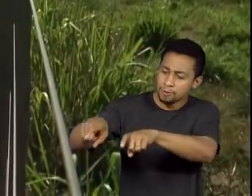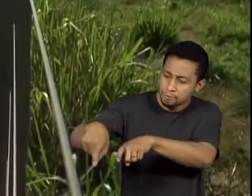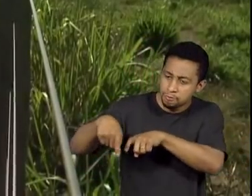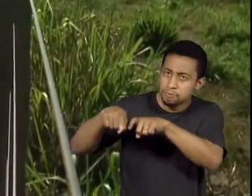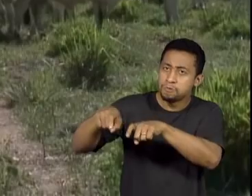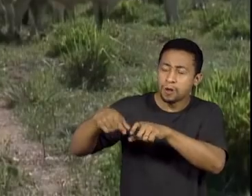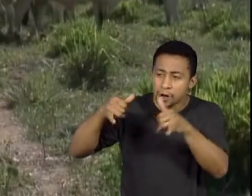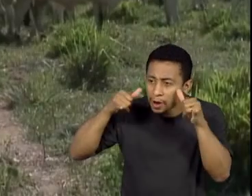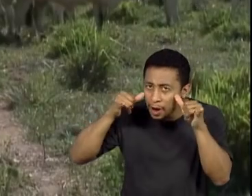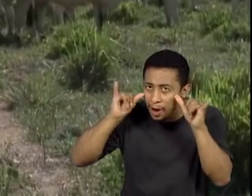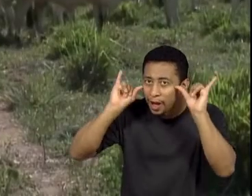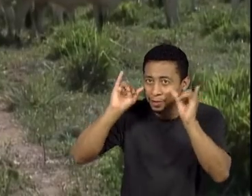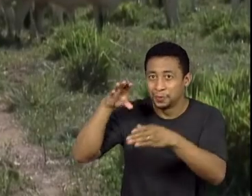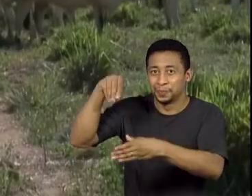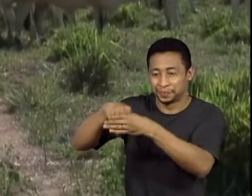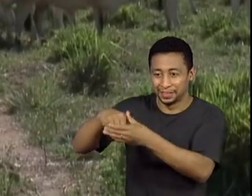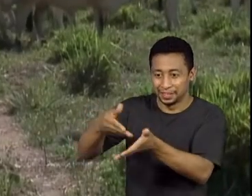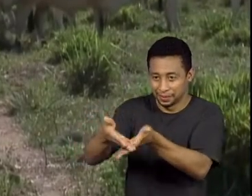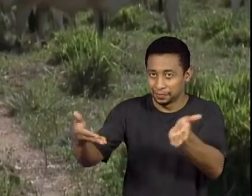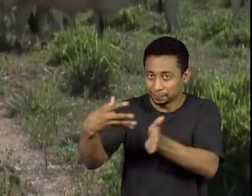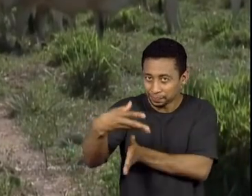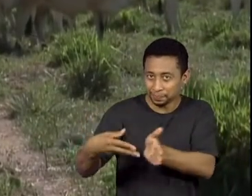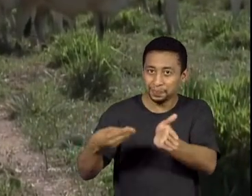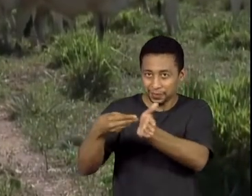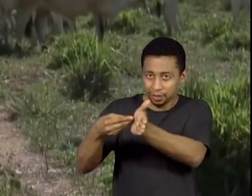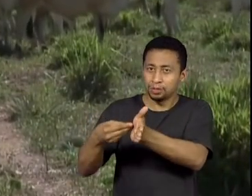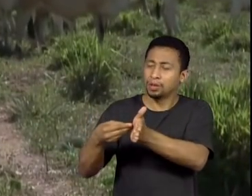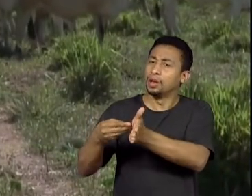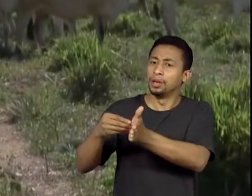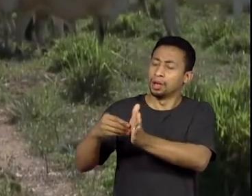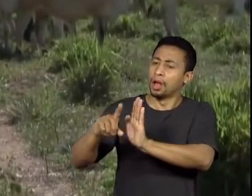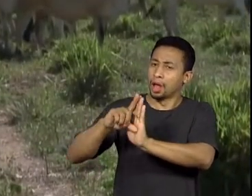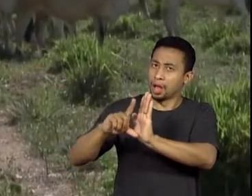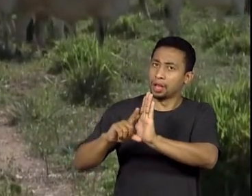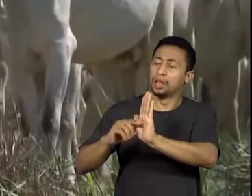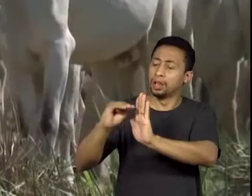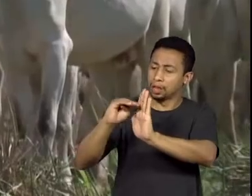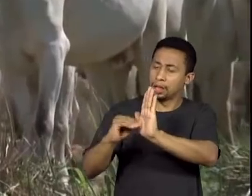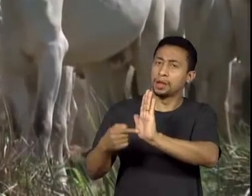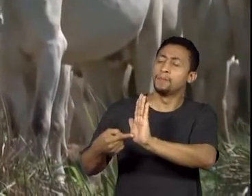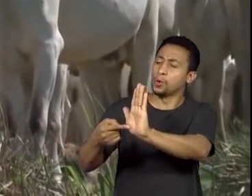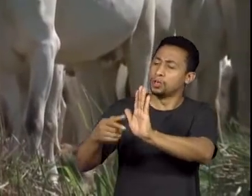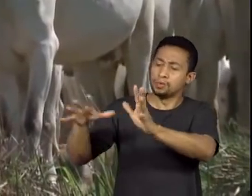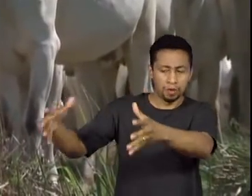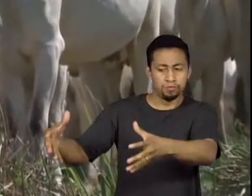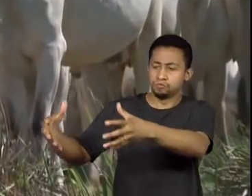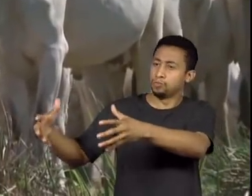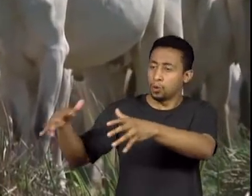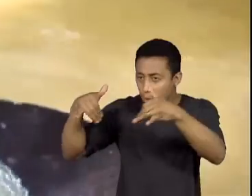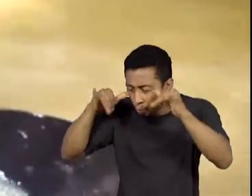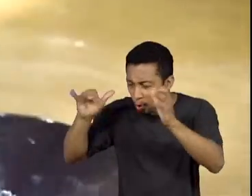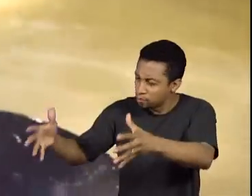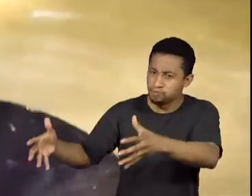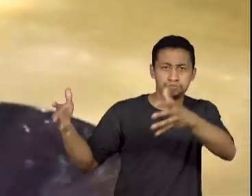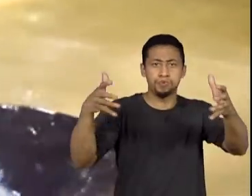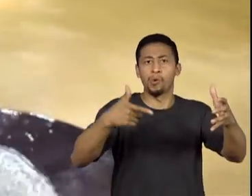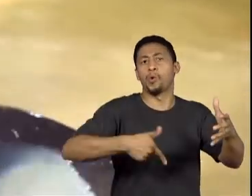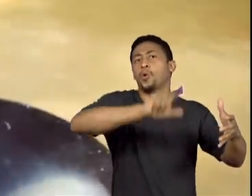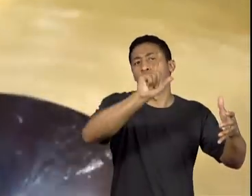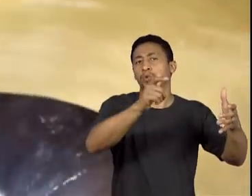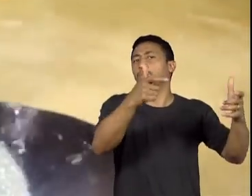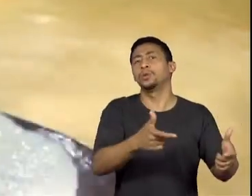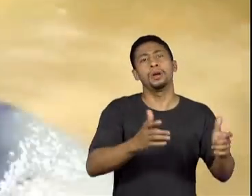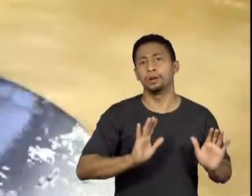Resex para que elas legalizem, né, as irregularidades. É o interesse